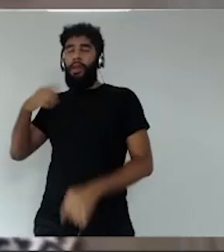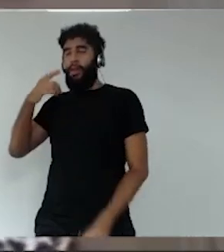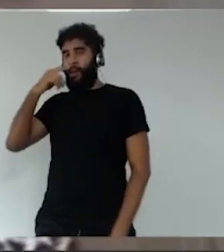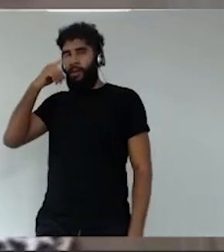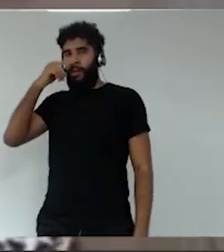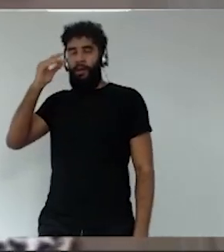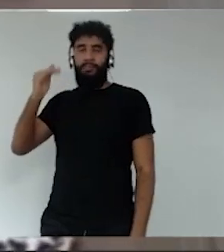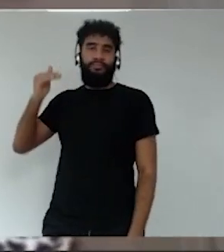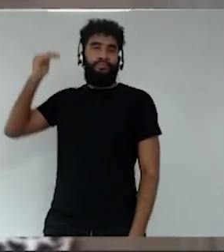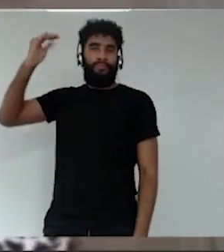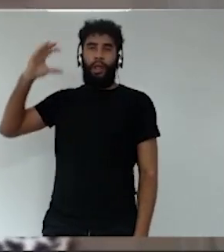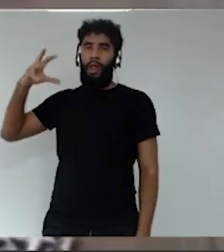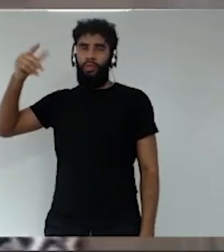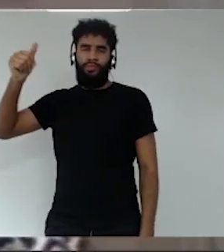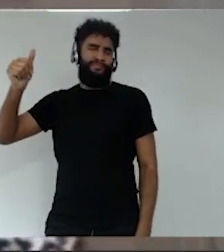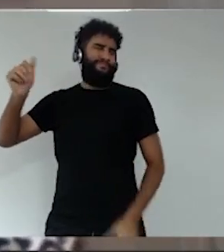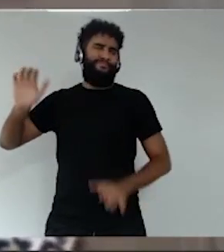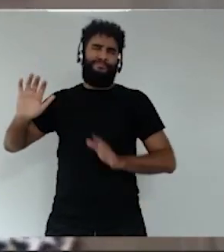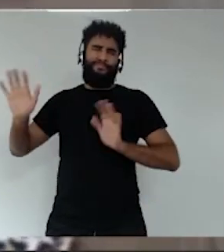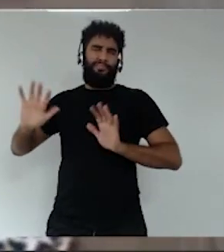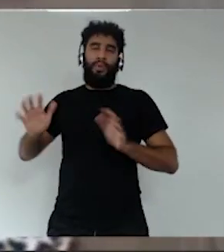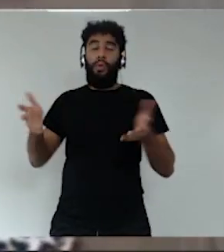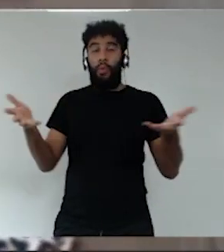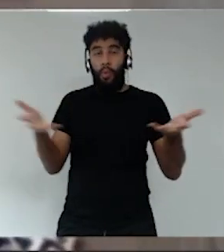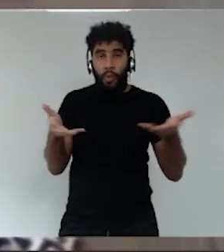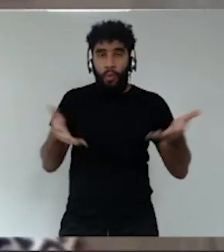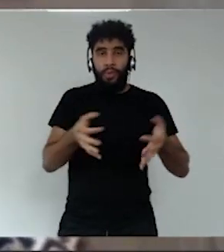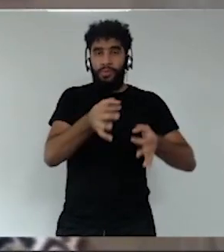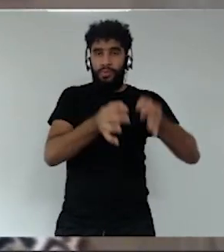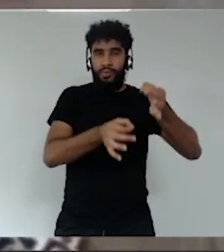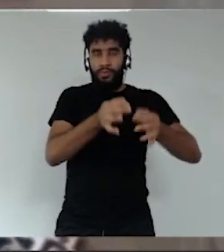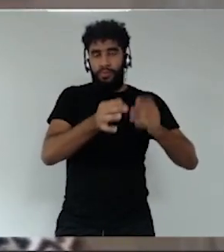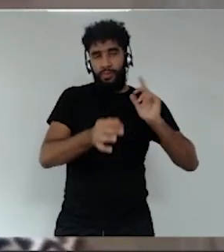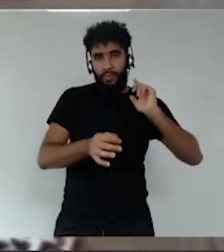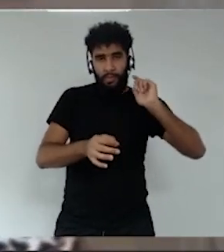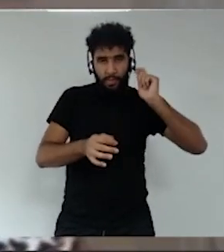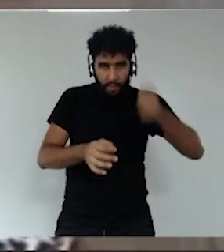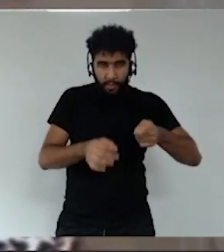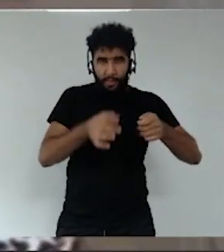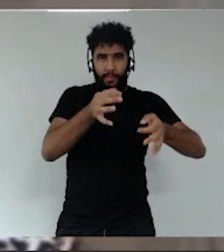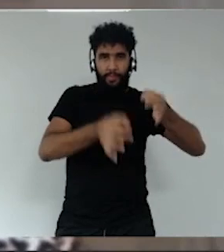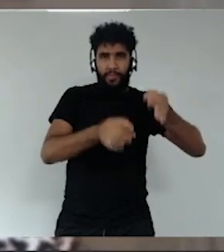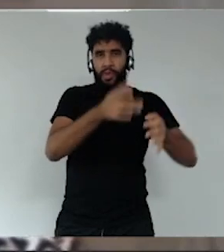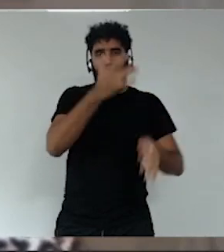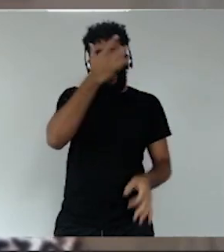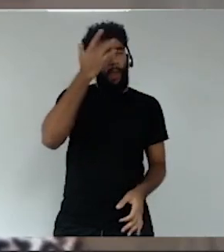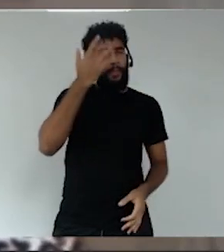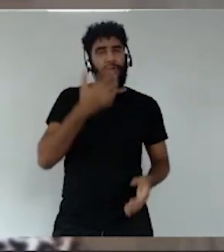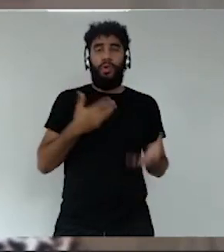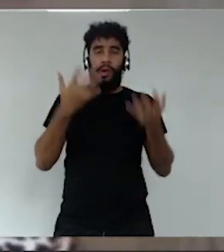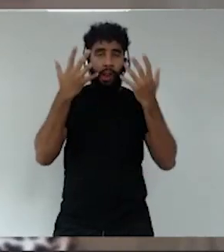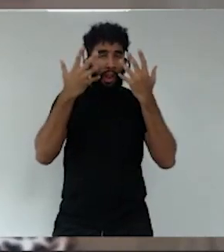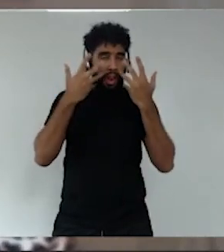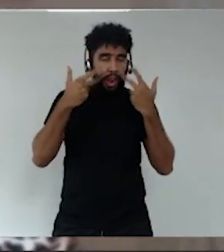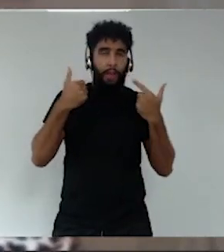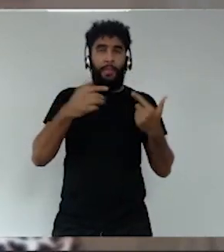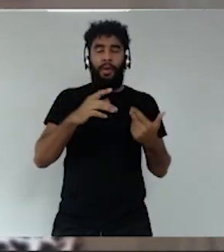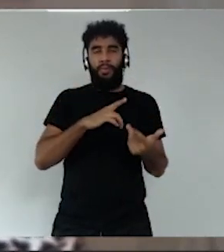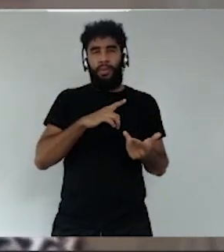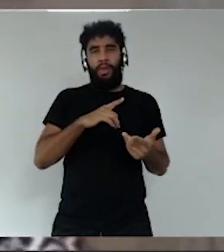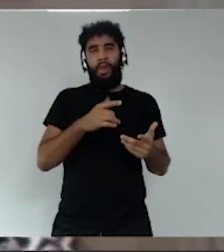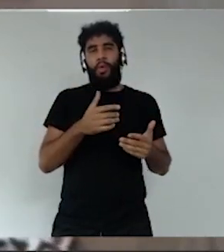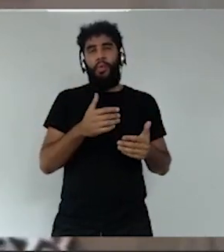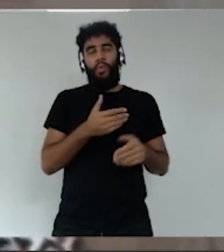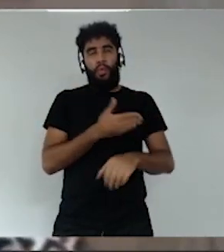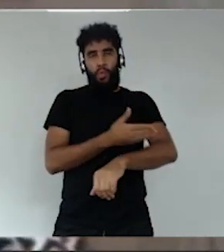achava superior aos outros. Hoje, o juiz, ele é uma pessoa, ele sempre foi uma pessoa comum, né? Eu sempre deveria ter se comportado como